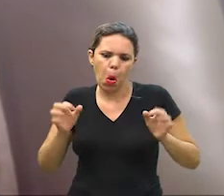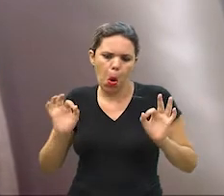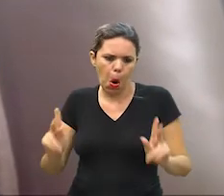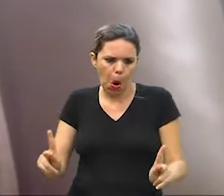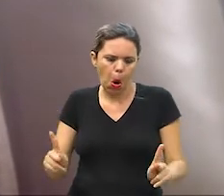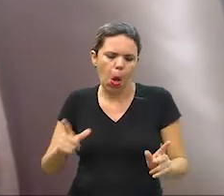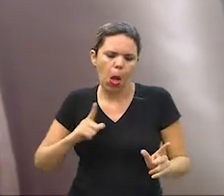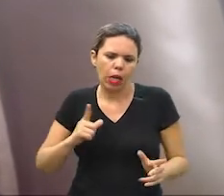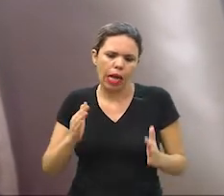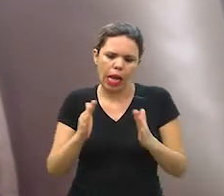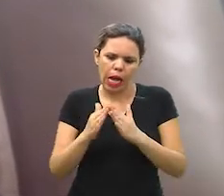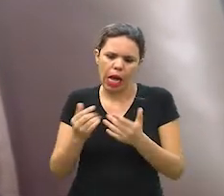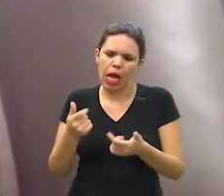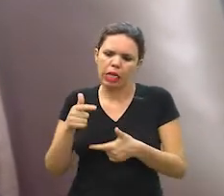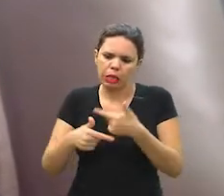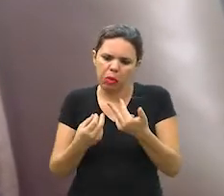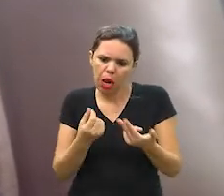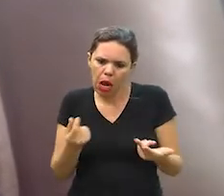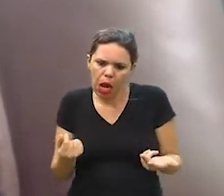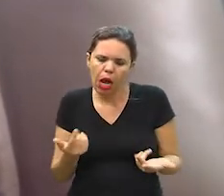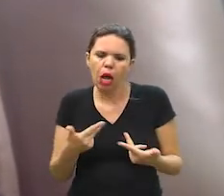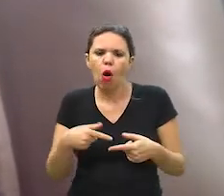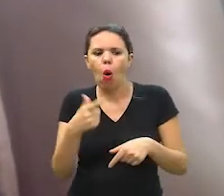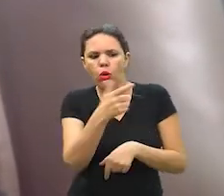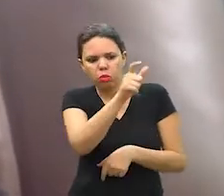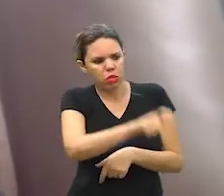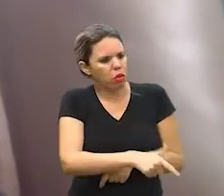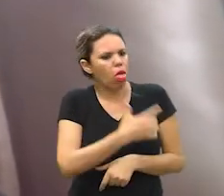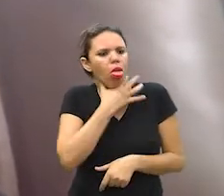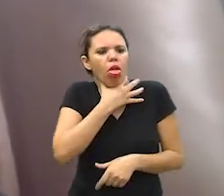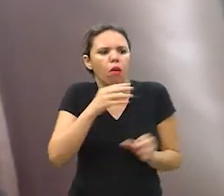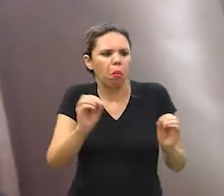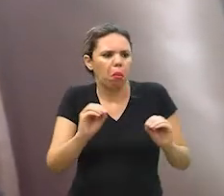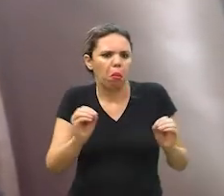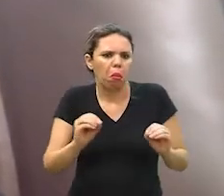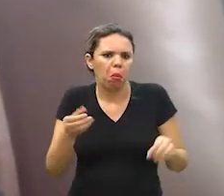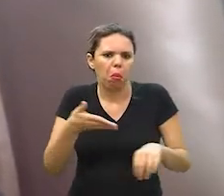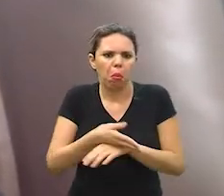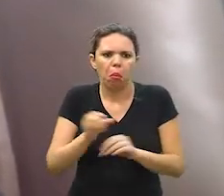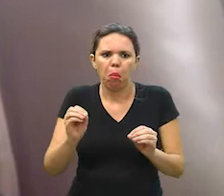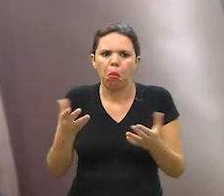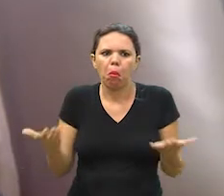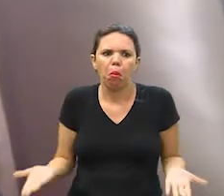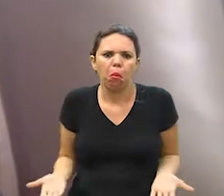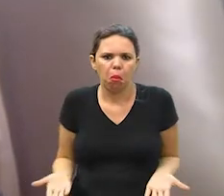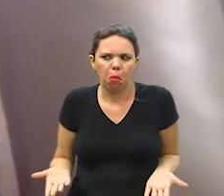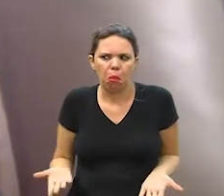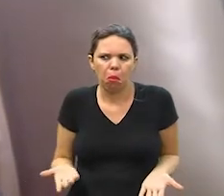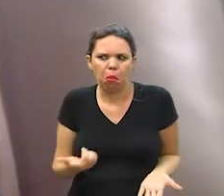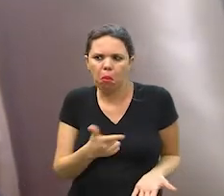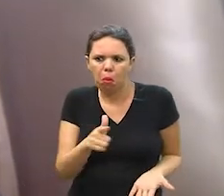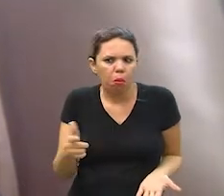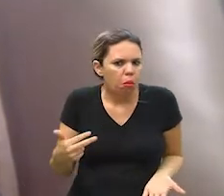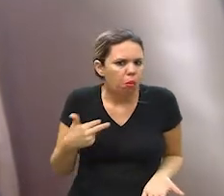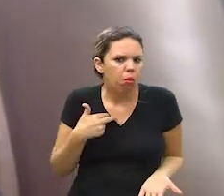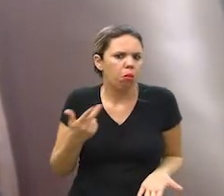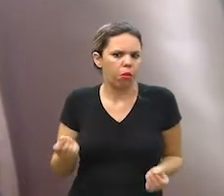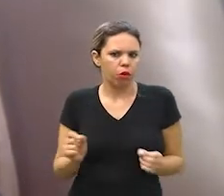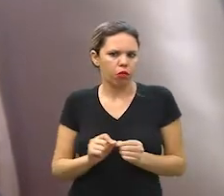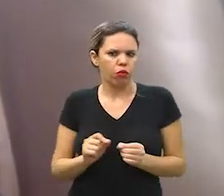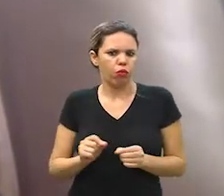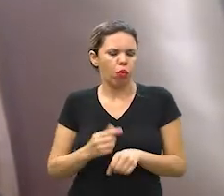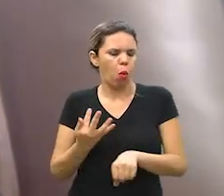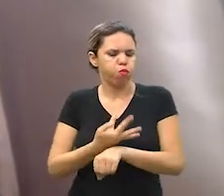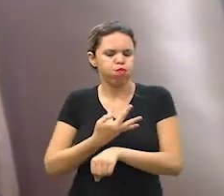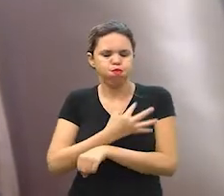condição, tendo casa, emprego garantido, etc., e outros que não têm acesso a nada disso, né? Não tem essa condição, e isso